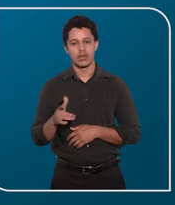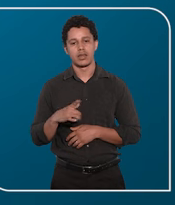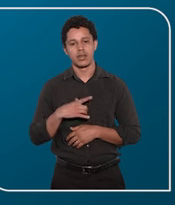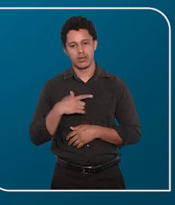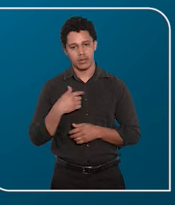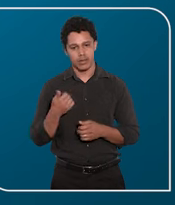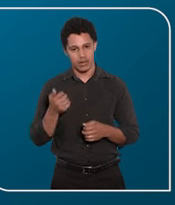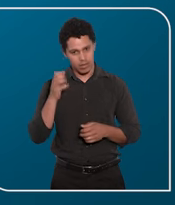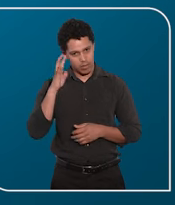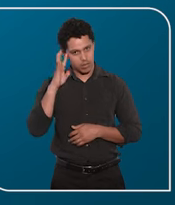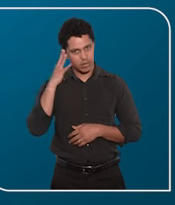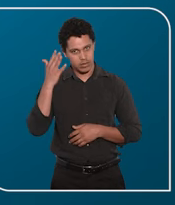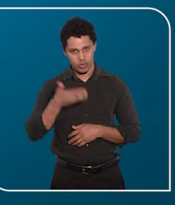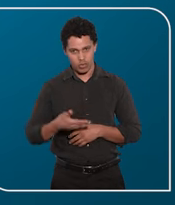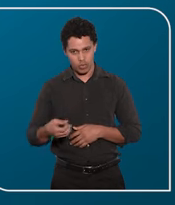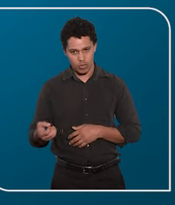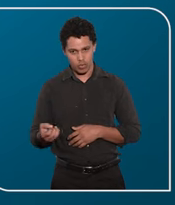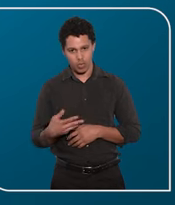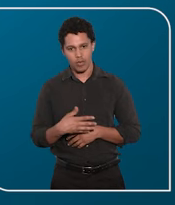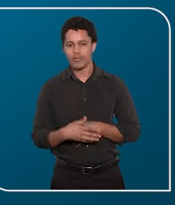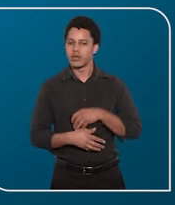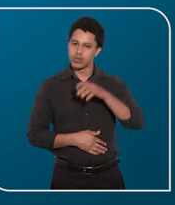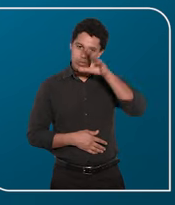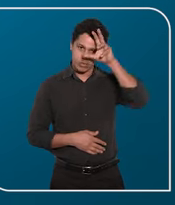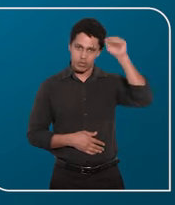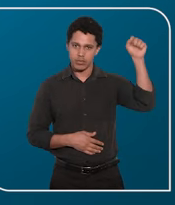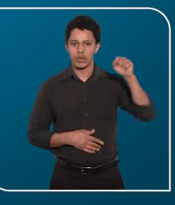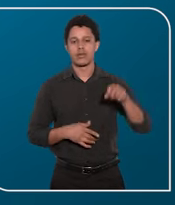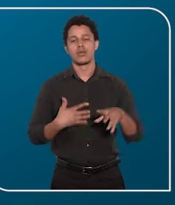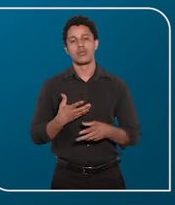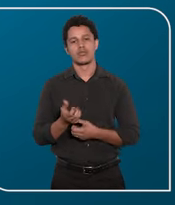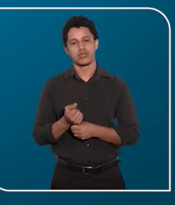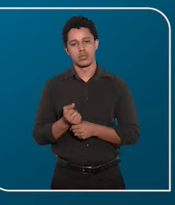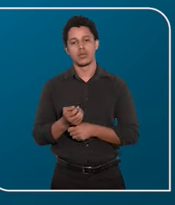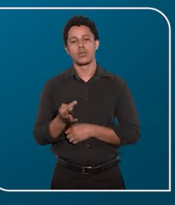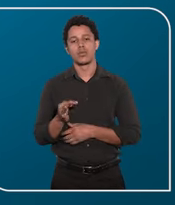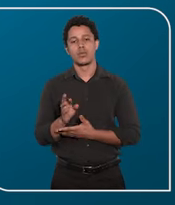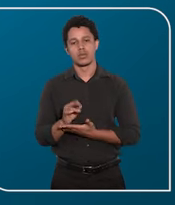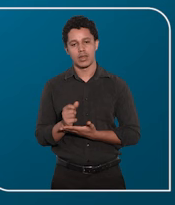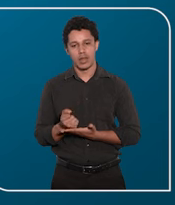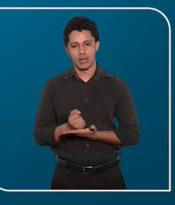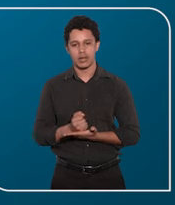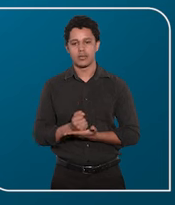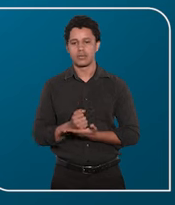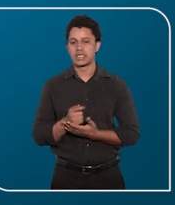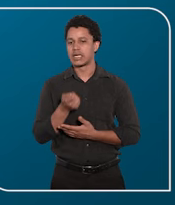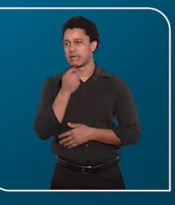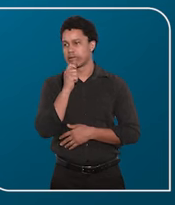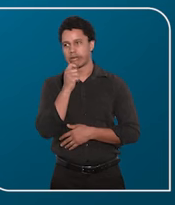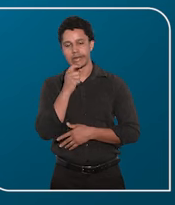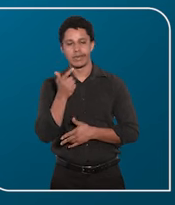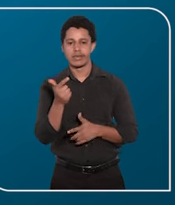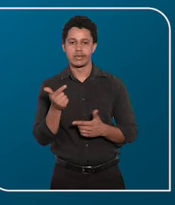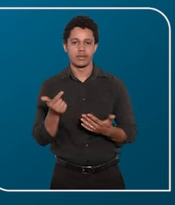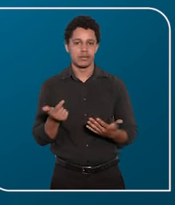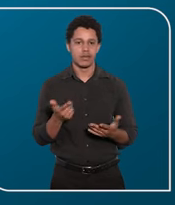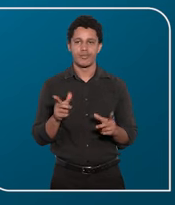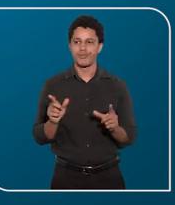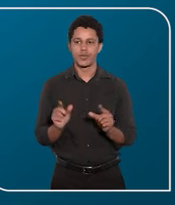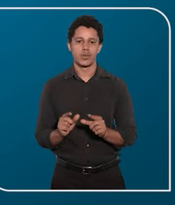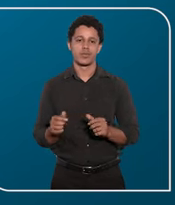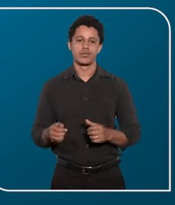decisão recente do Supremo que deu essa conotação tributária, apesar de ser ainda, vamos dizer assim, uma posição